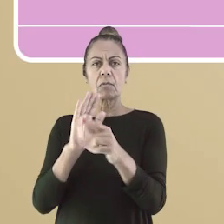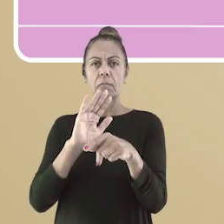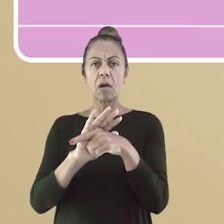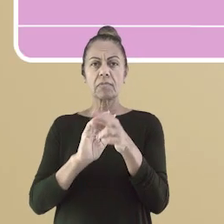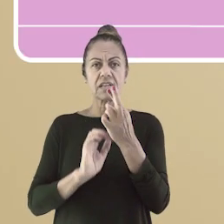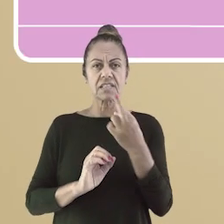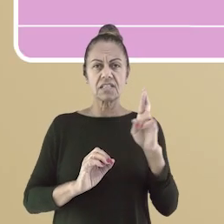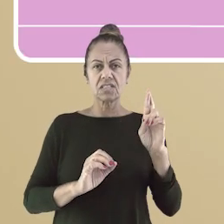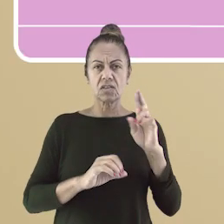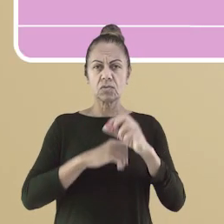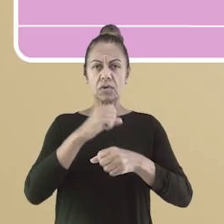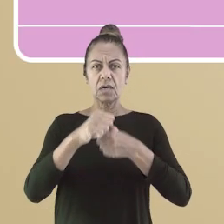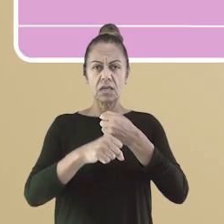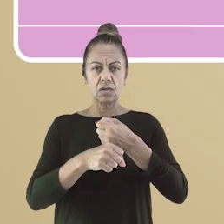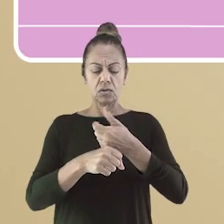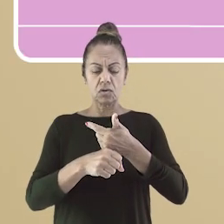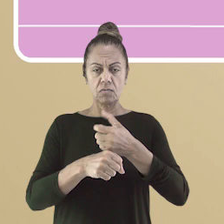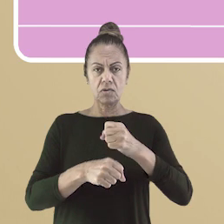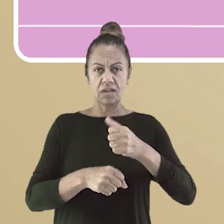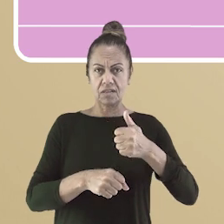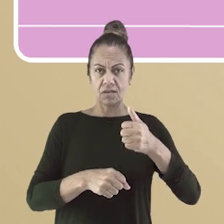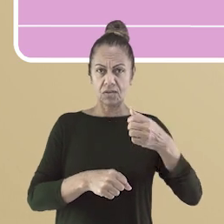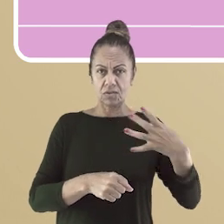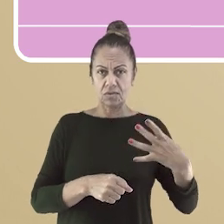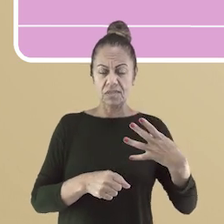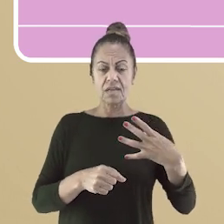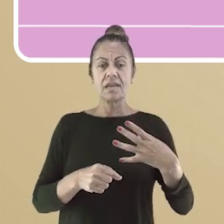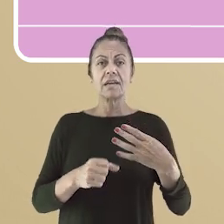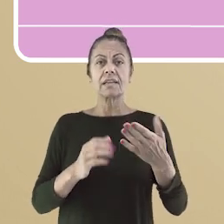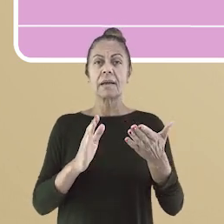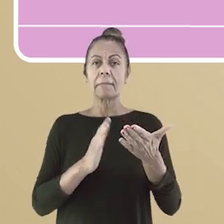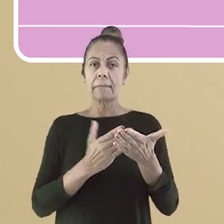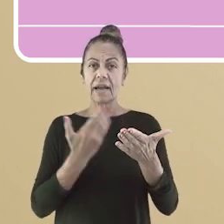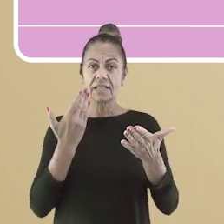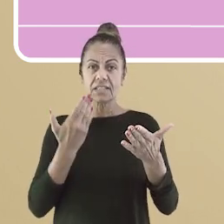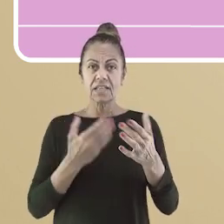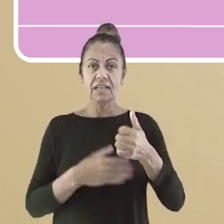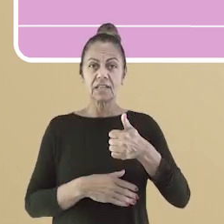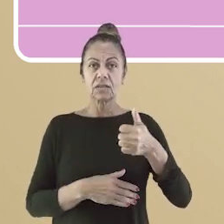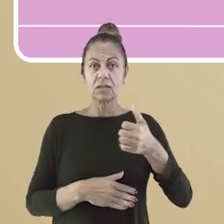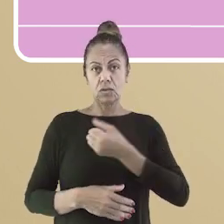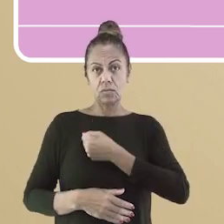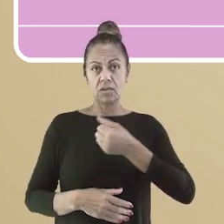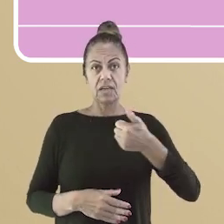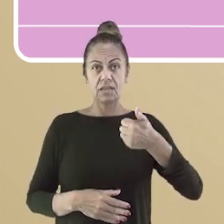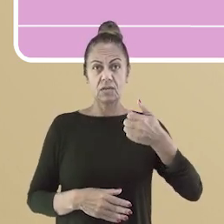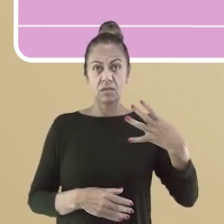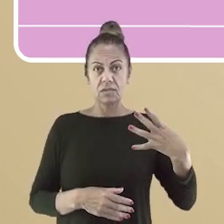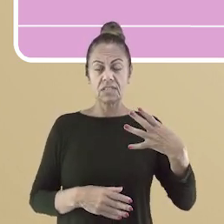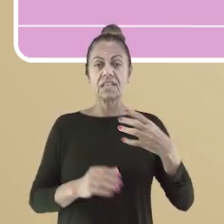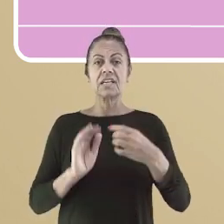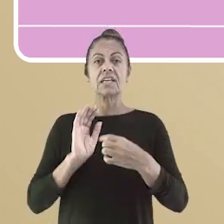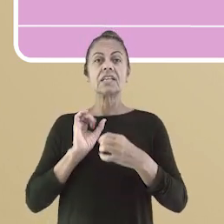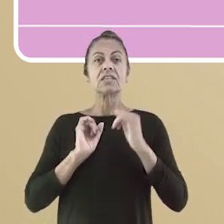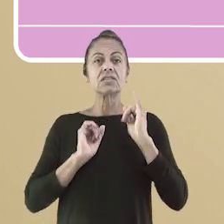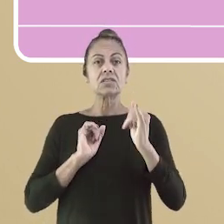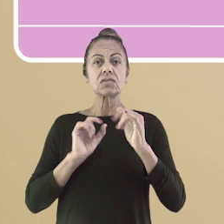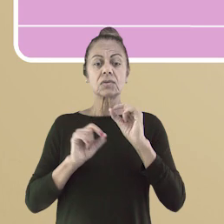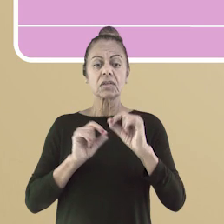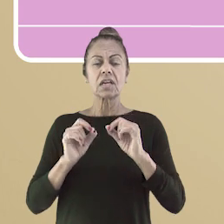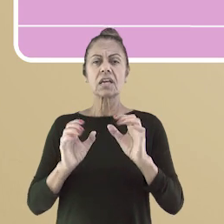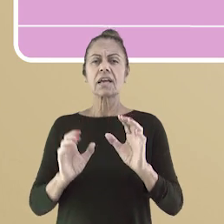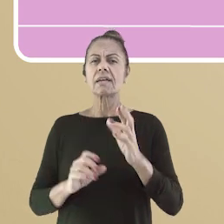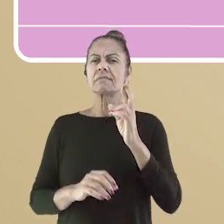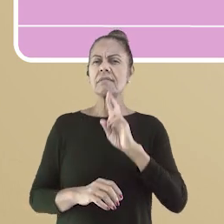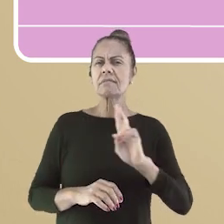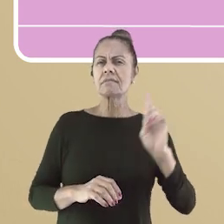Livro das Religiões, 2014, na página 14, pode-se ler o seguinte: toda religião existente